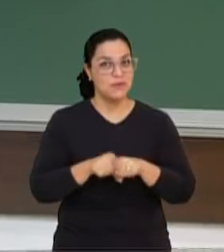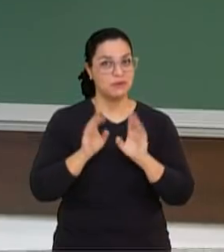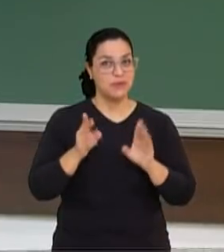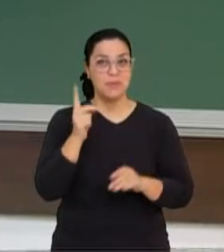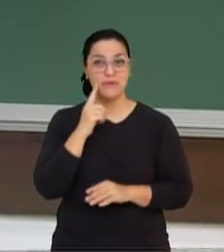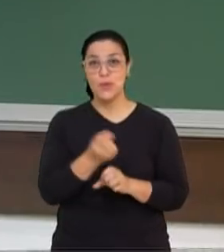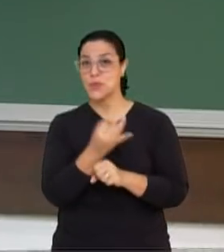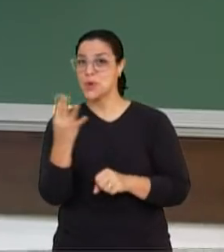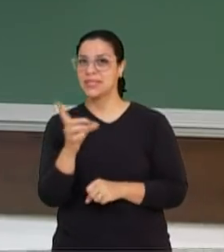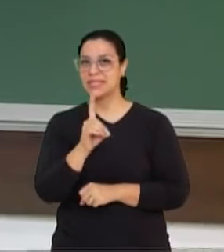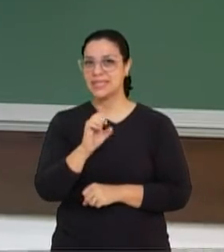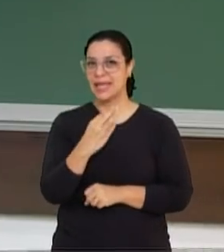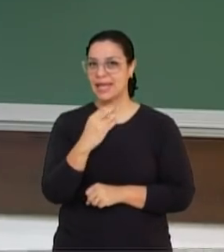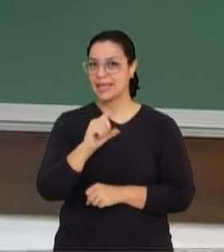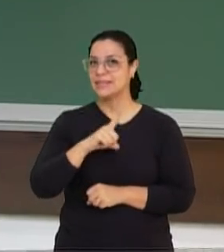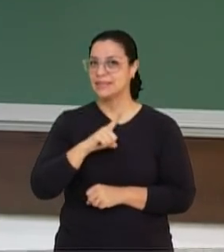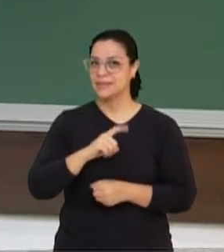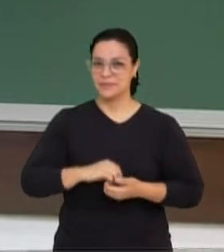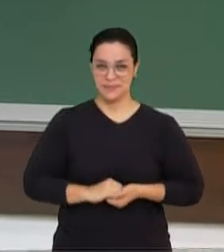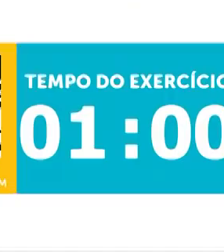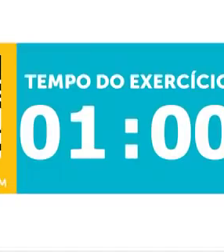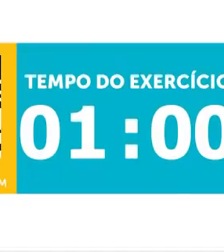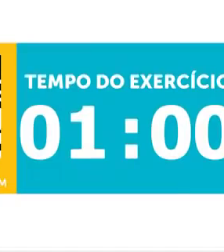gente ver quantas décadas que tem ali.